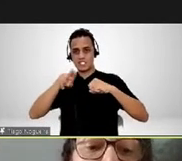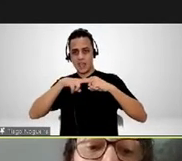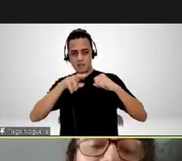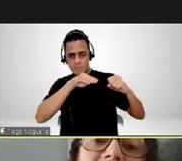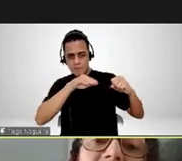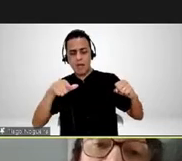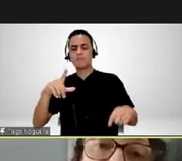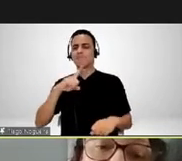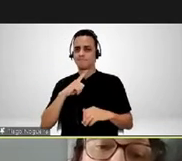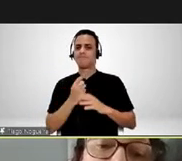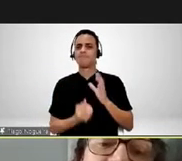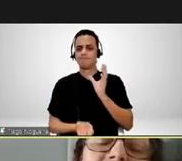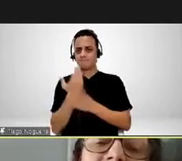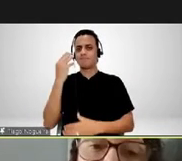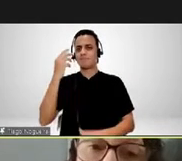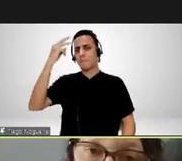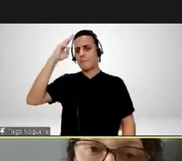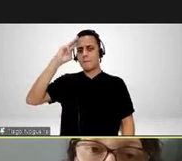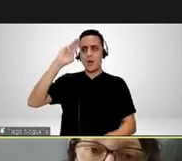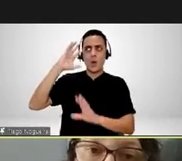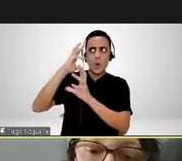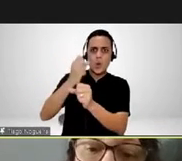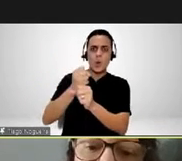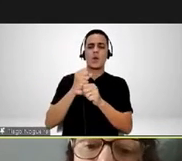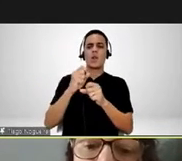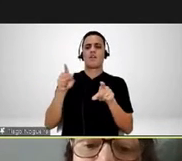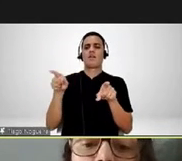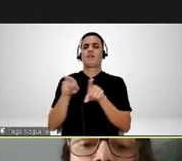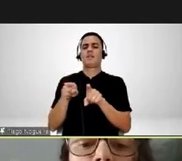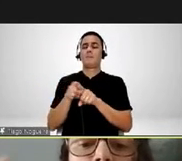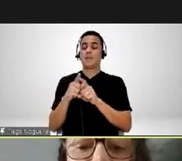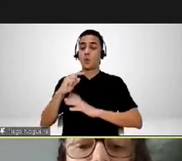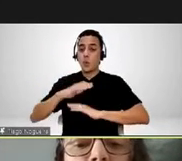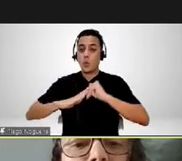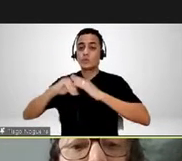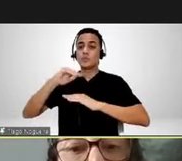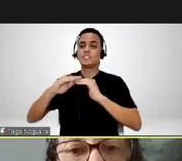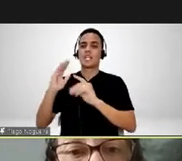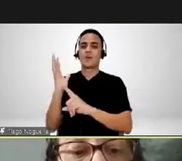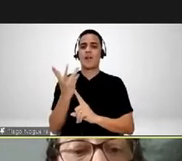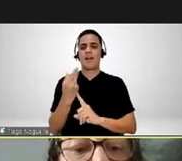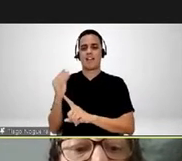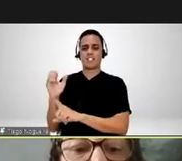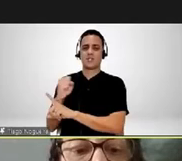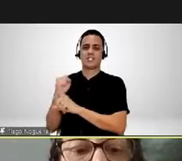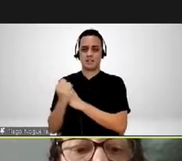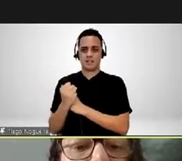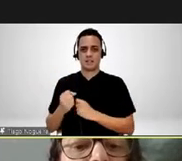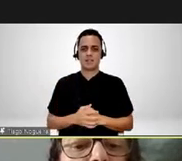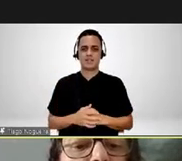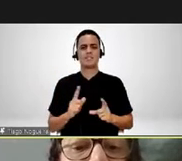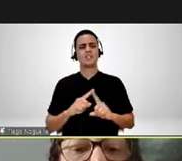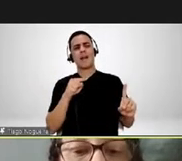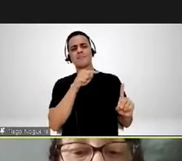da história, da arte e da sociedade. No entanto, qual memória é ativada aqui?